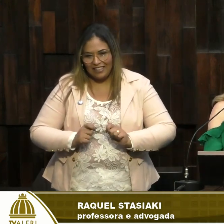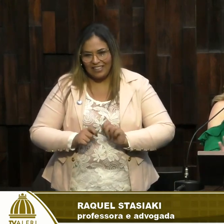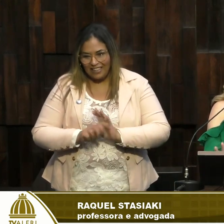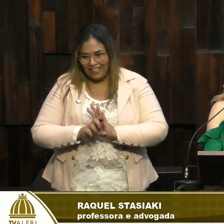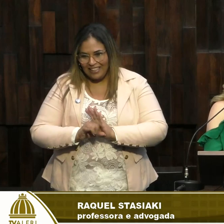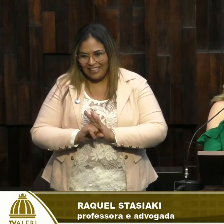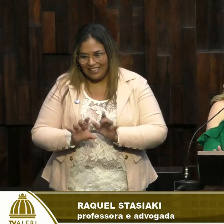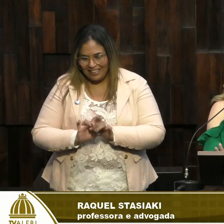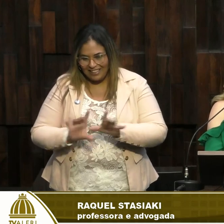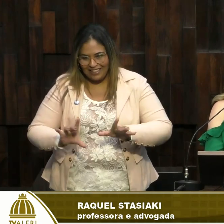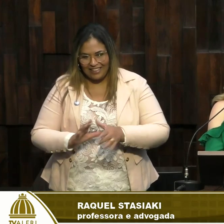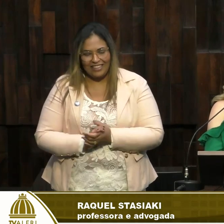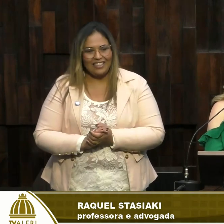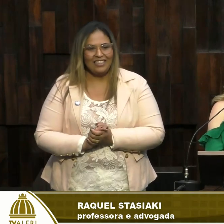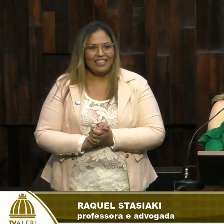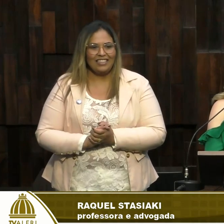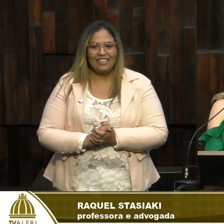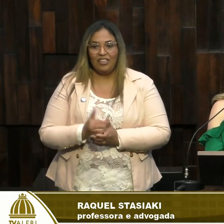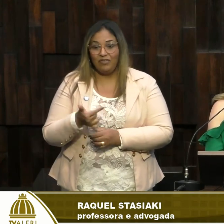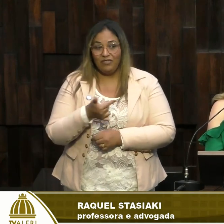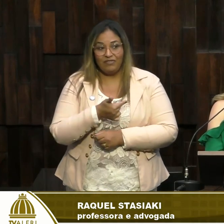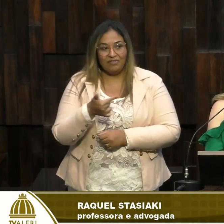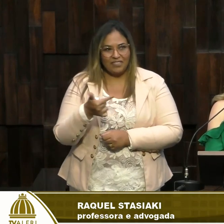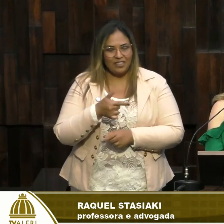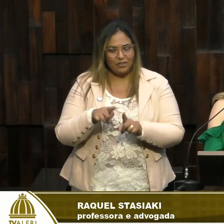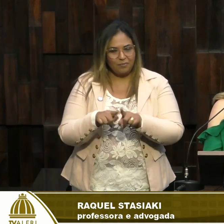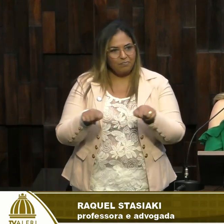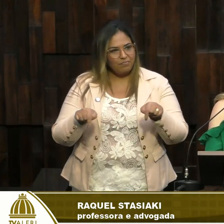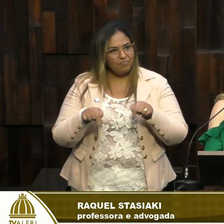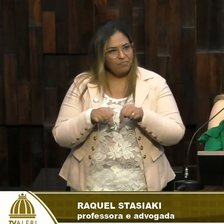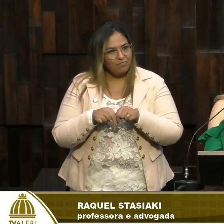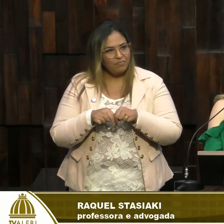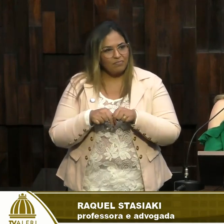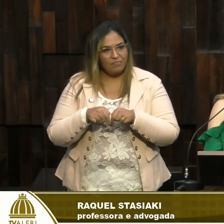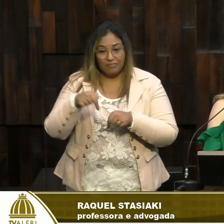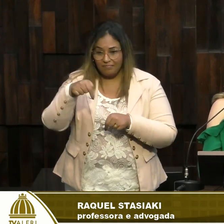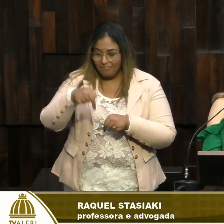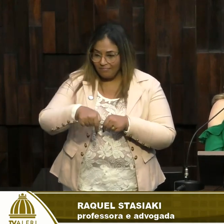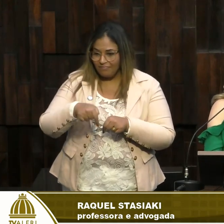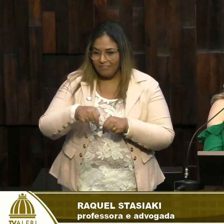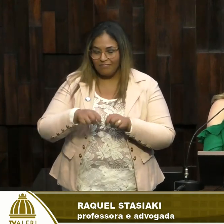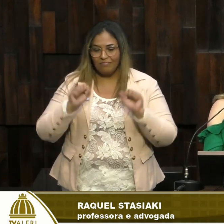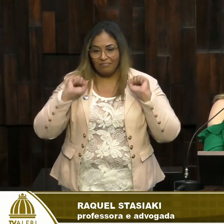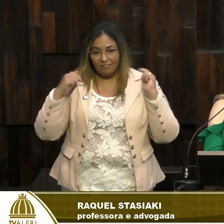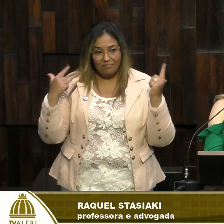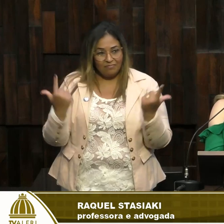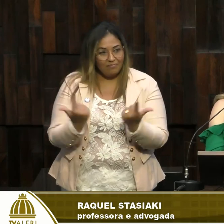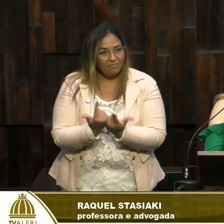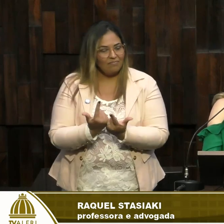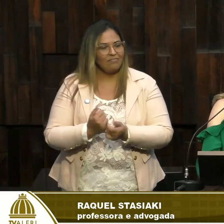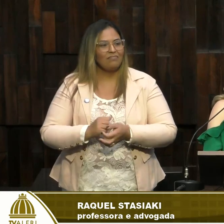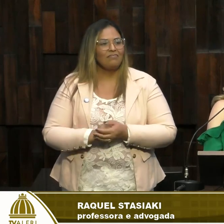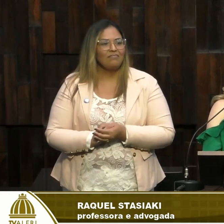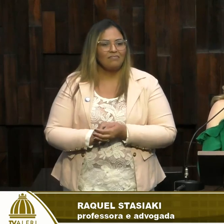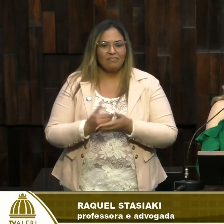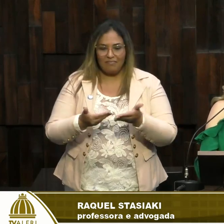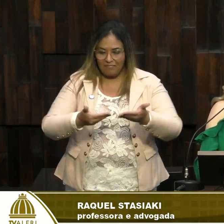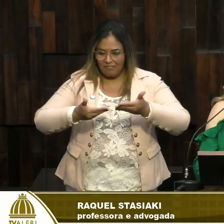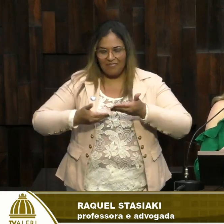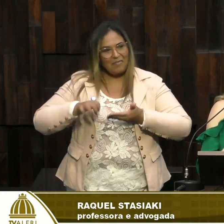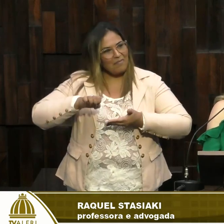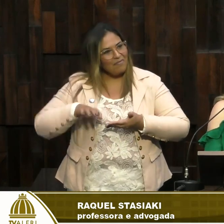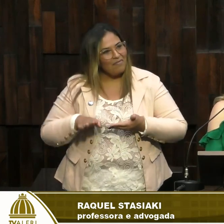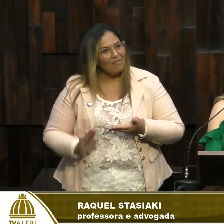E assim rodamos 22 gabinetes aqui da casa, muito bem recebidos, e